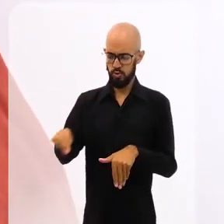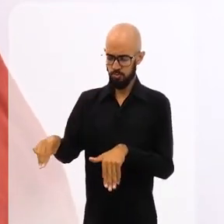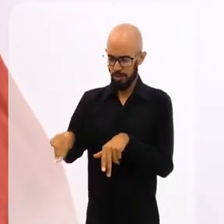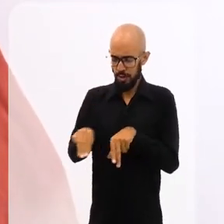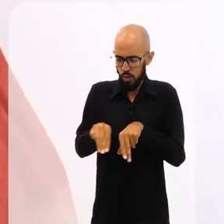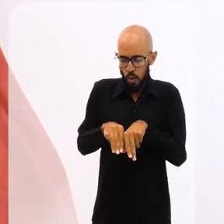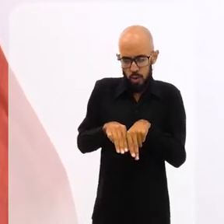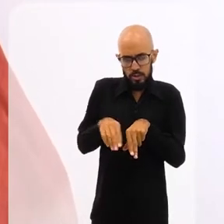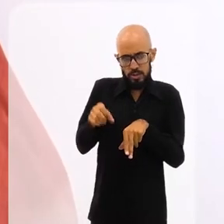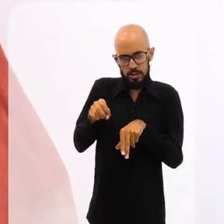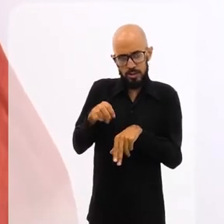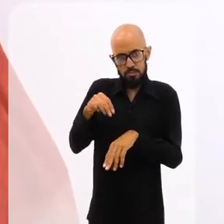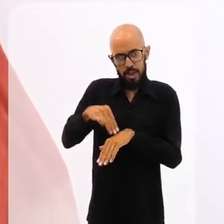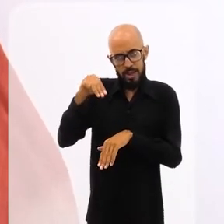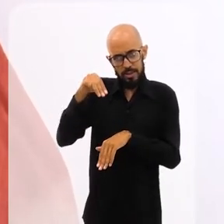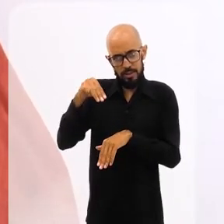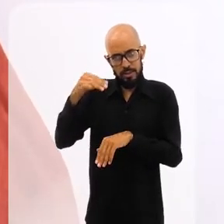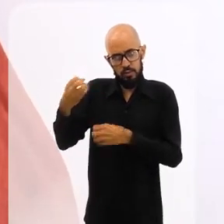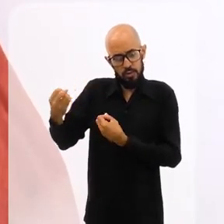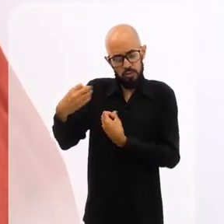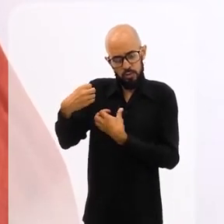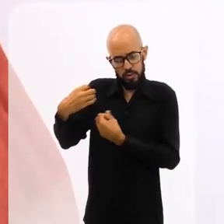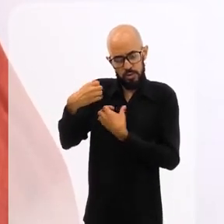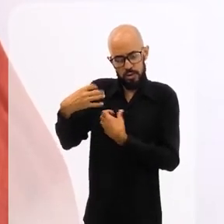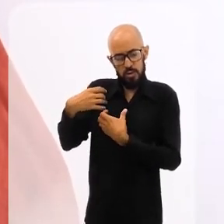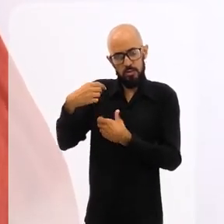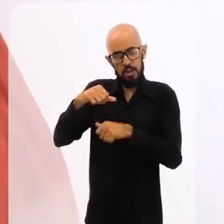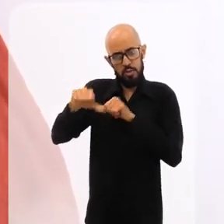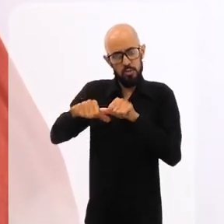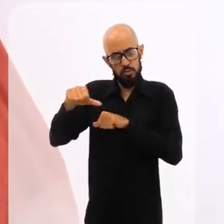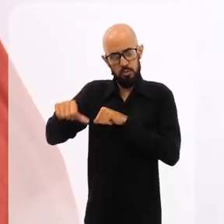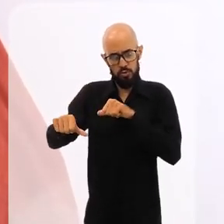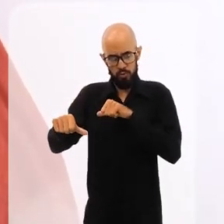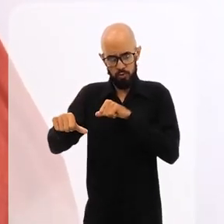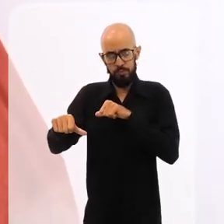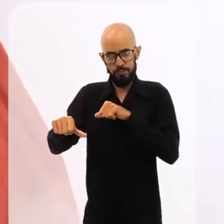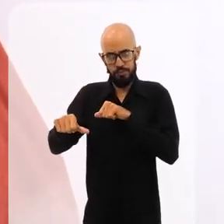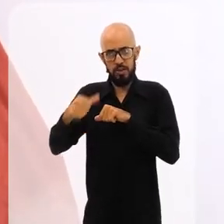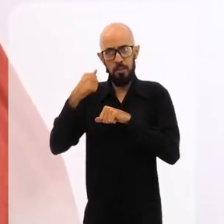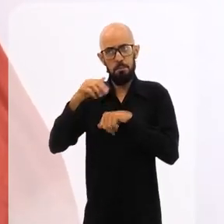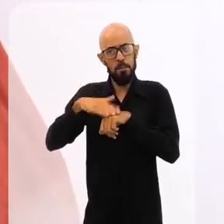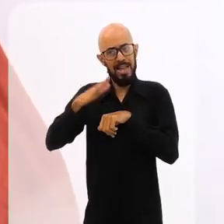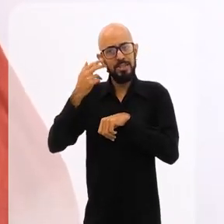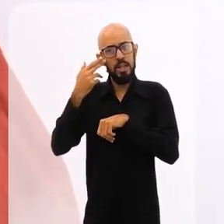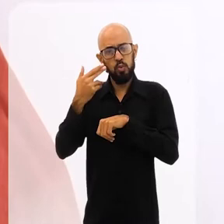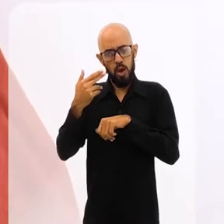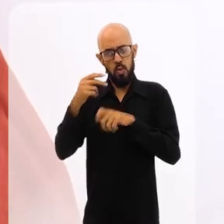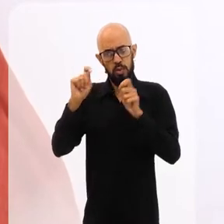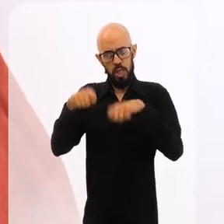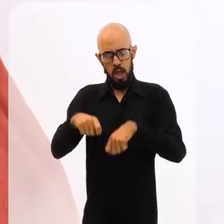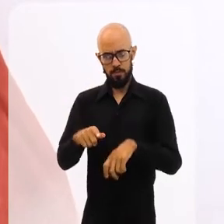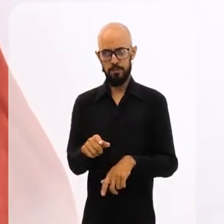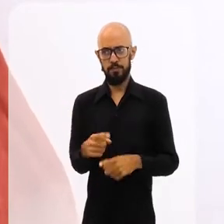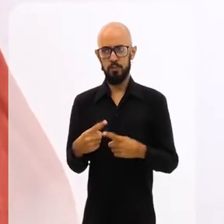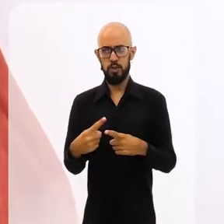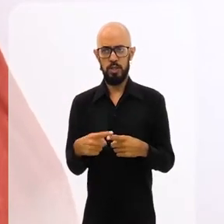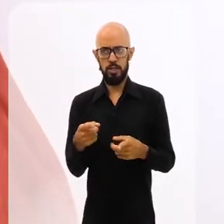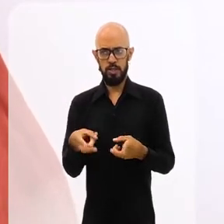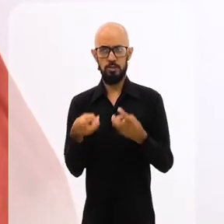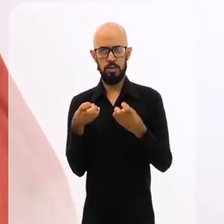nossos mestres, eles foram orientando para que nós pudéssemos mudar isso e ser o mais natural possível. Porque o que